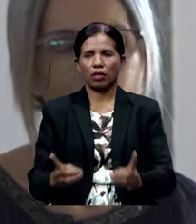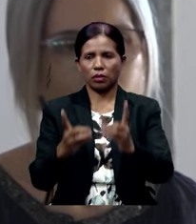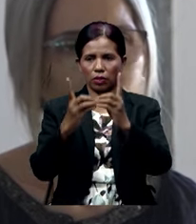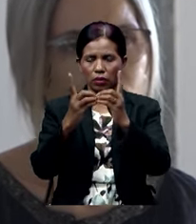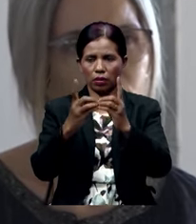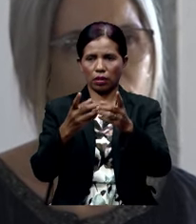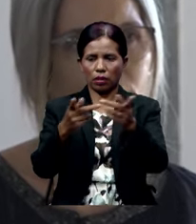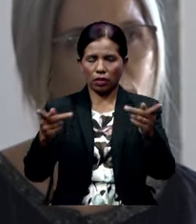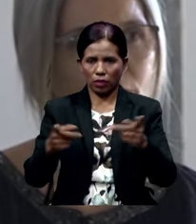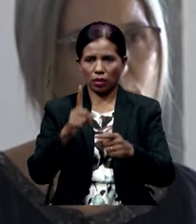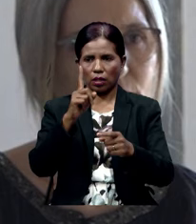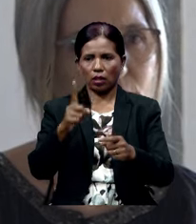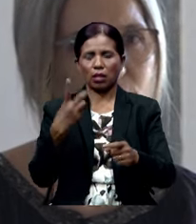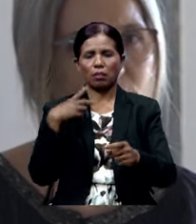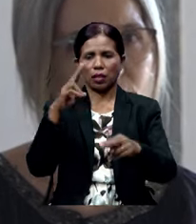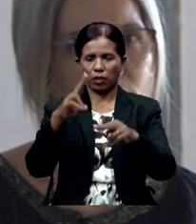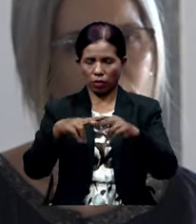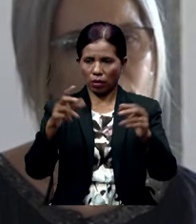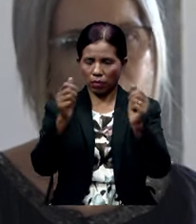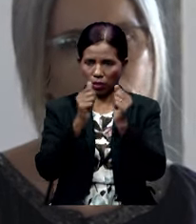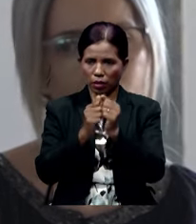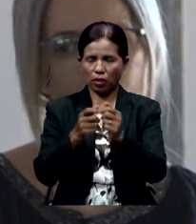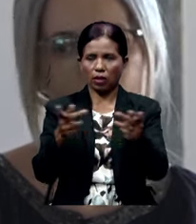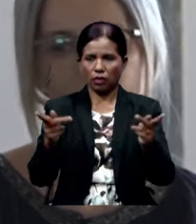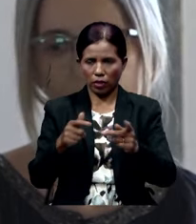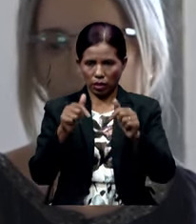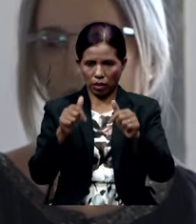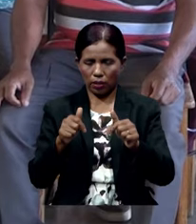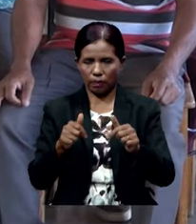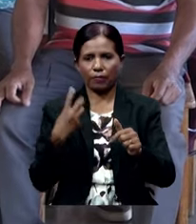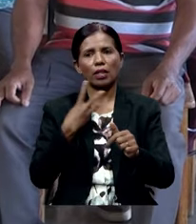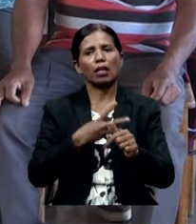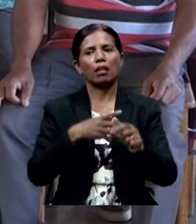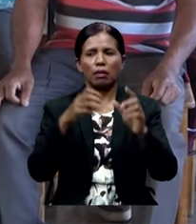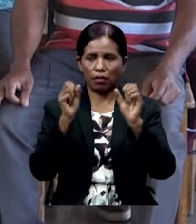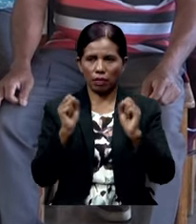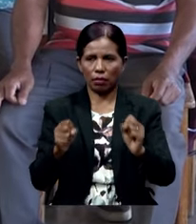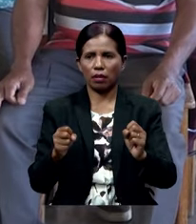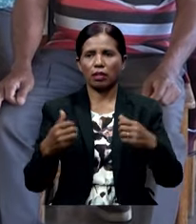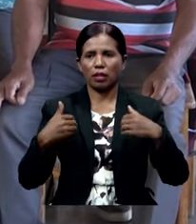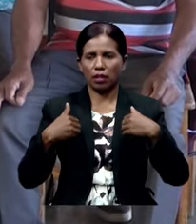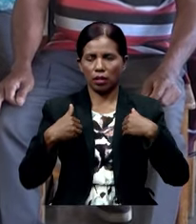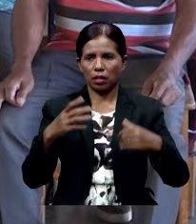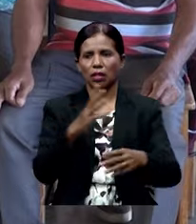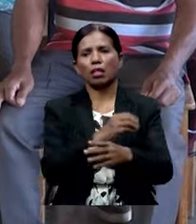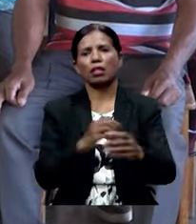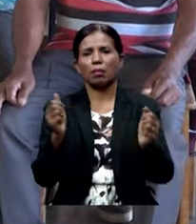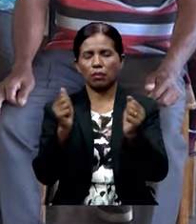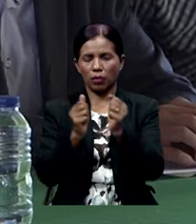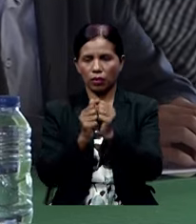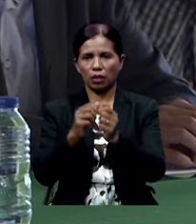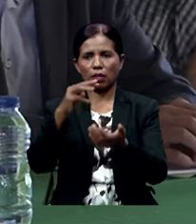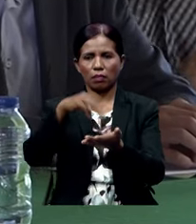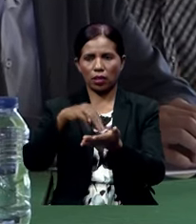ia fatin ida ami bele tura mutu ia fatin ida nemos ami bele amos uniformaliza sa ungida bai he